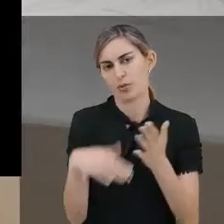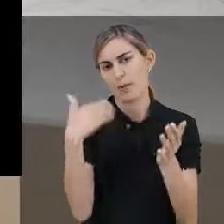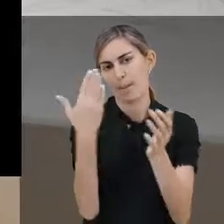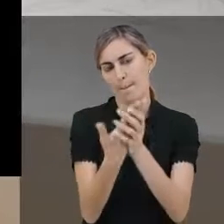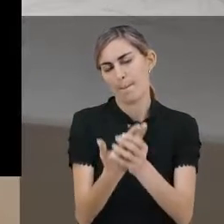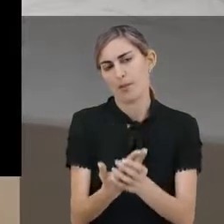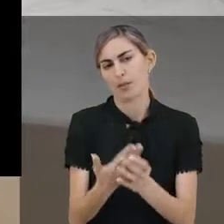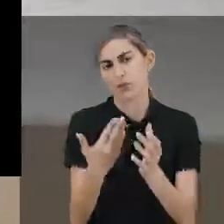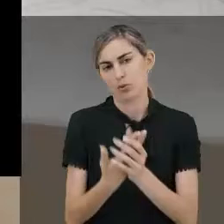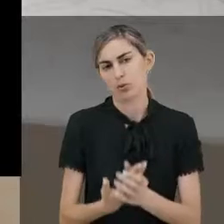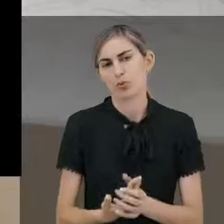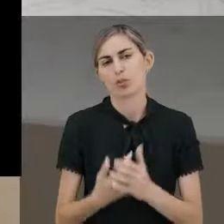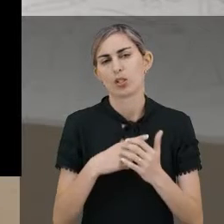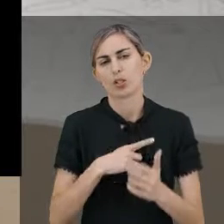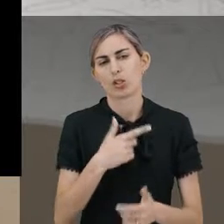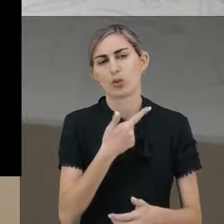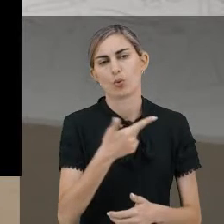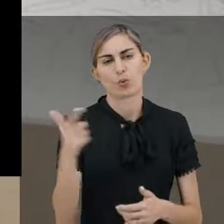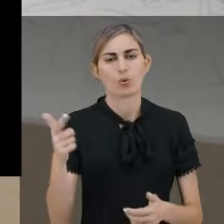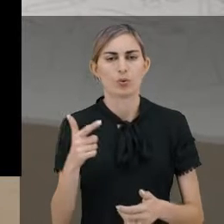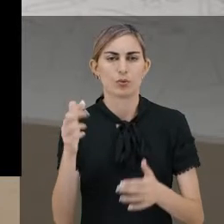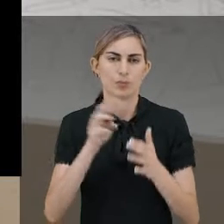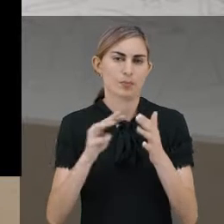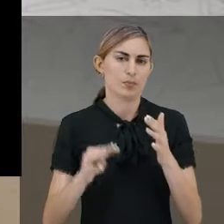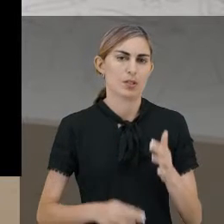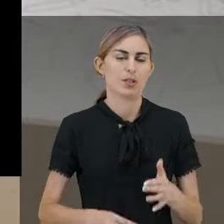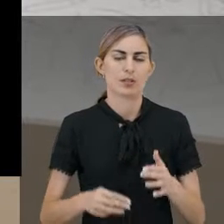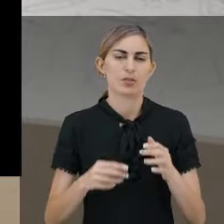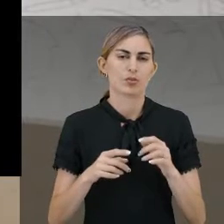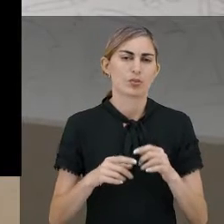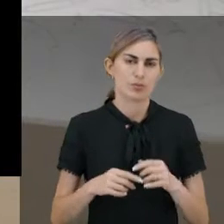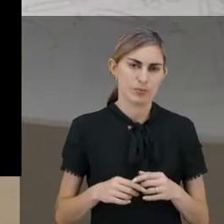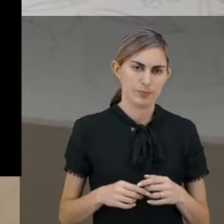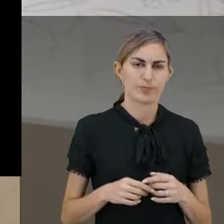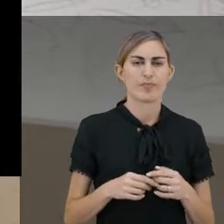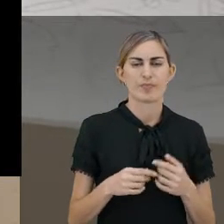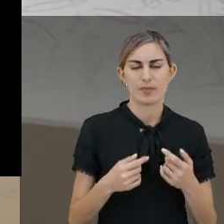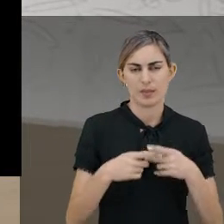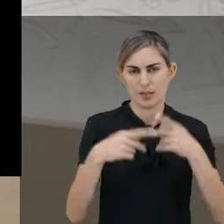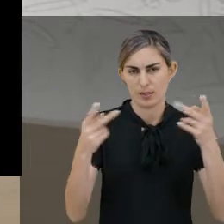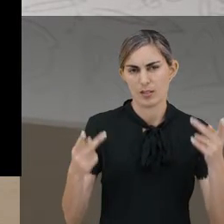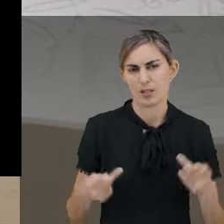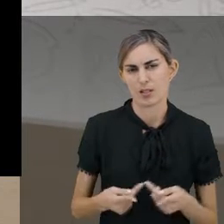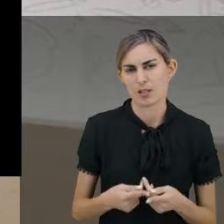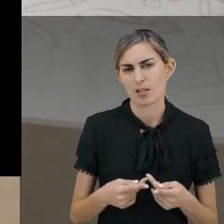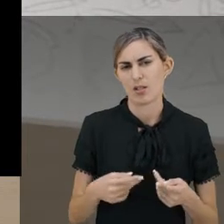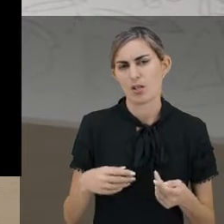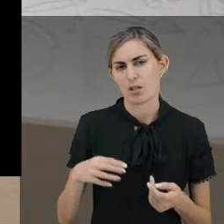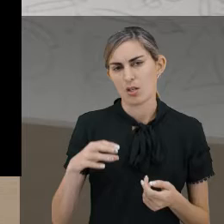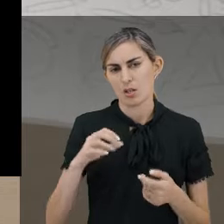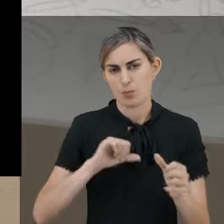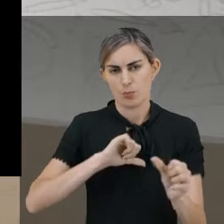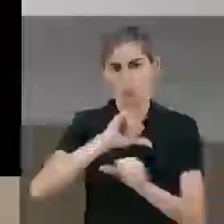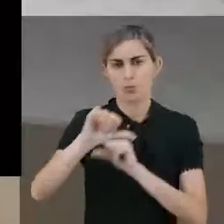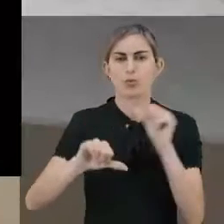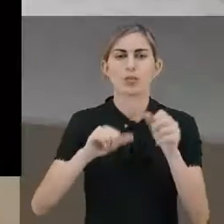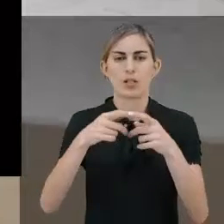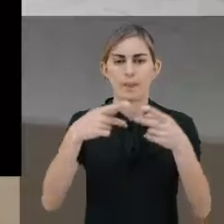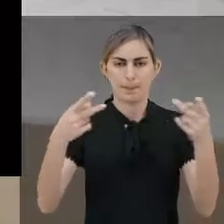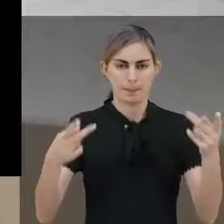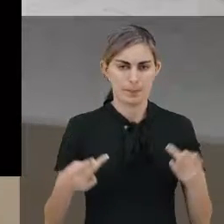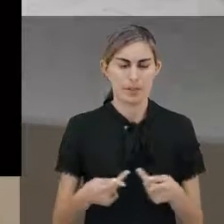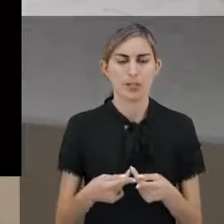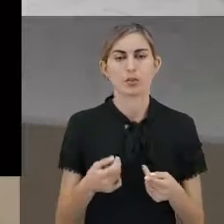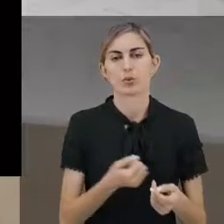Seguindo, nós também temos outros métodos na nossa classe de repositório pratos. Temos nosso método alterar